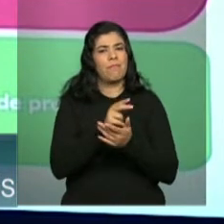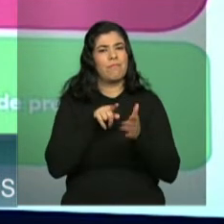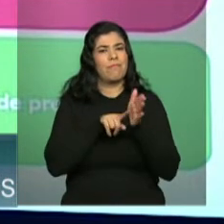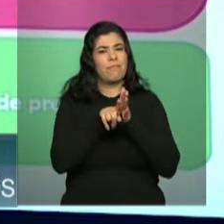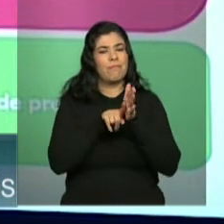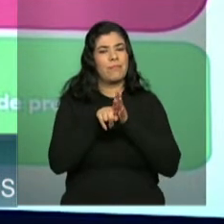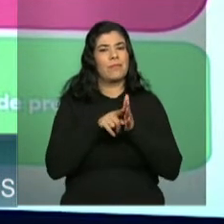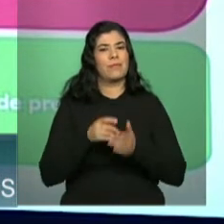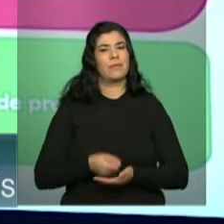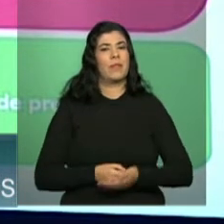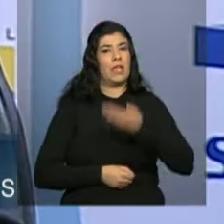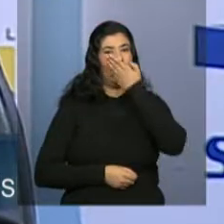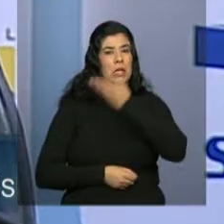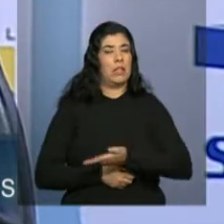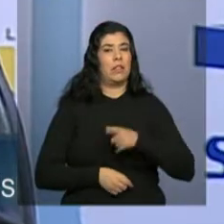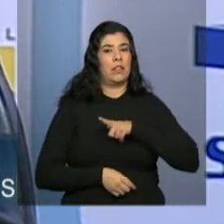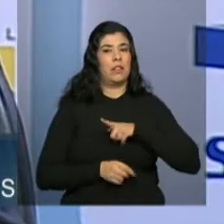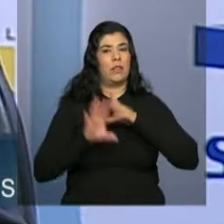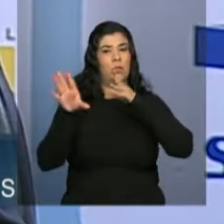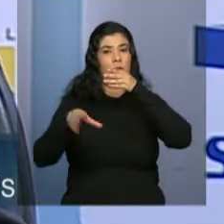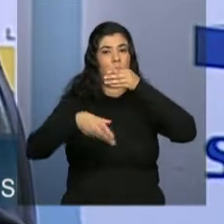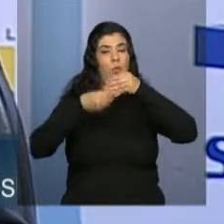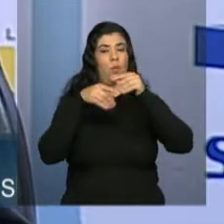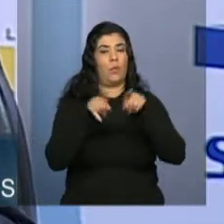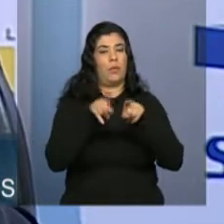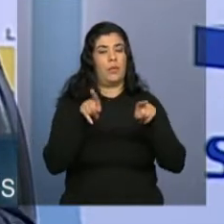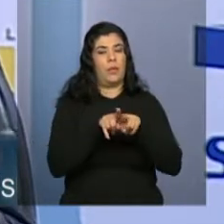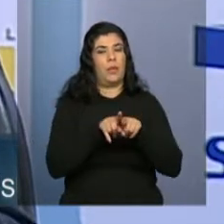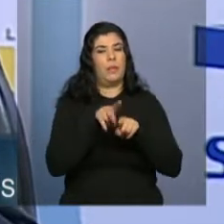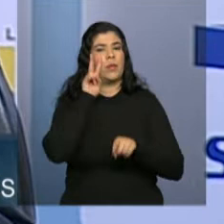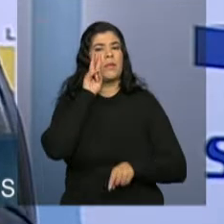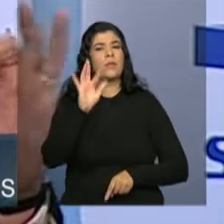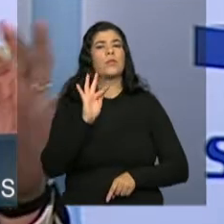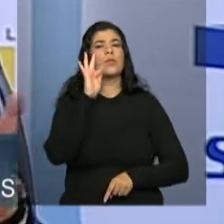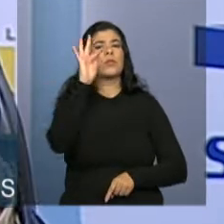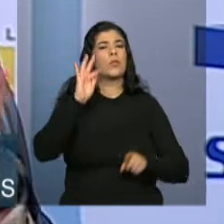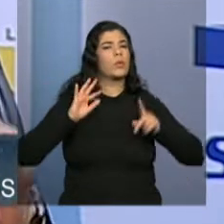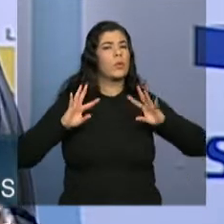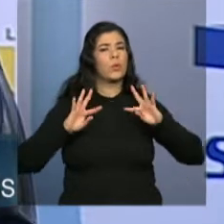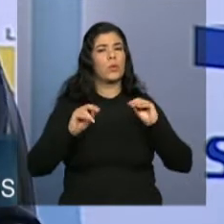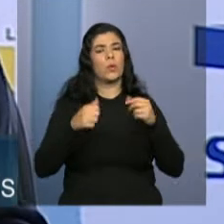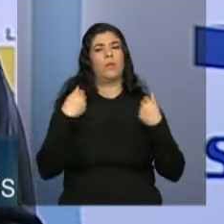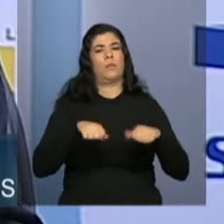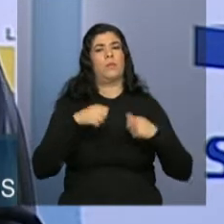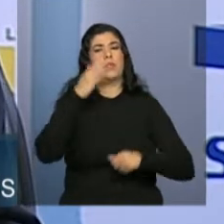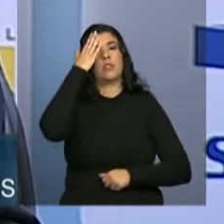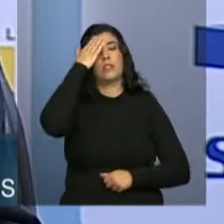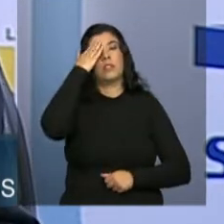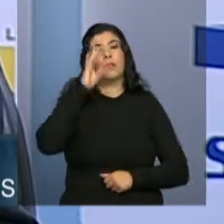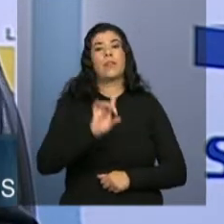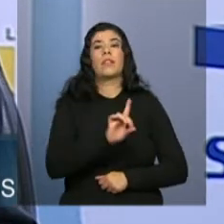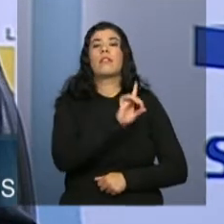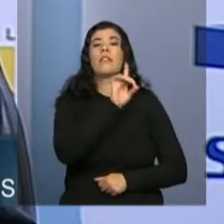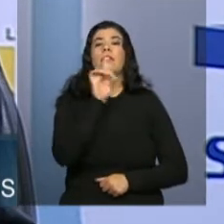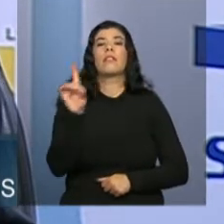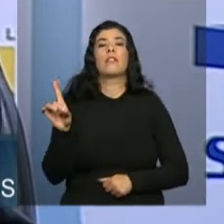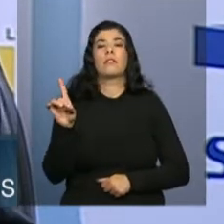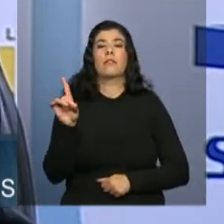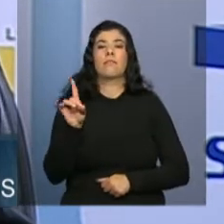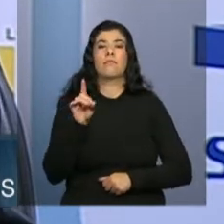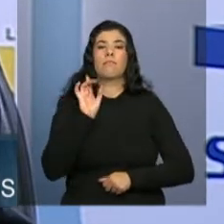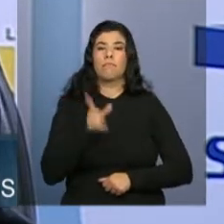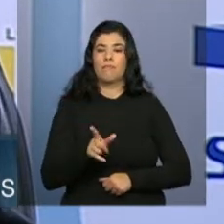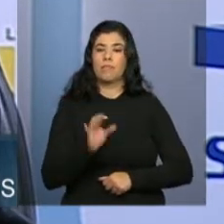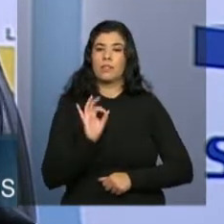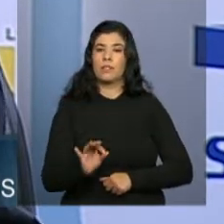consulta pública e ela foi incorporada não é é de dar previsibilidade para todo mundo saber que as datas para a publicação